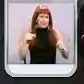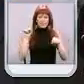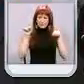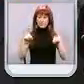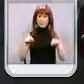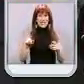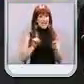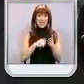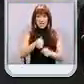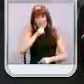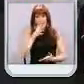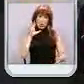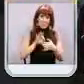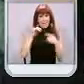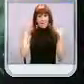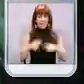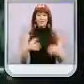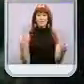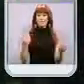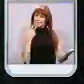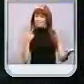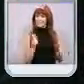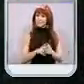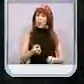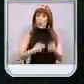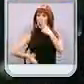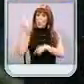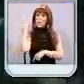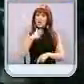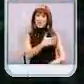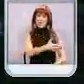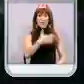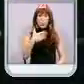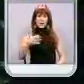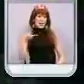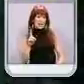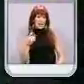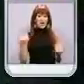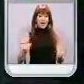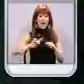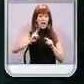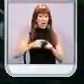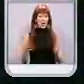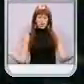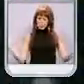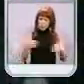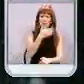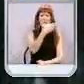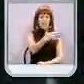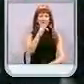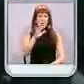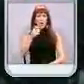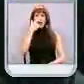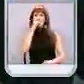é que vamos sempre meter água. É verdade, é verdade. No ano passado tivemos 116, este ano estamos preparados para receber 140